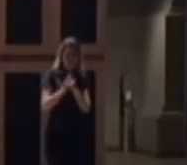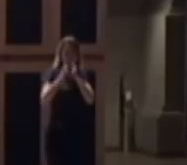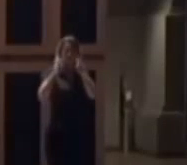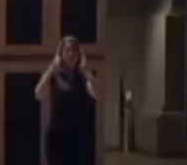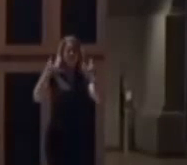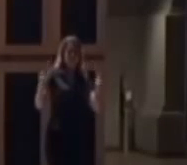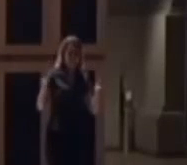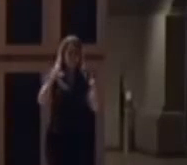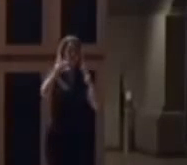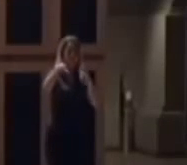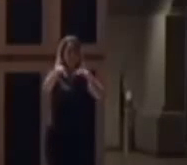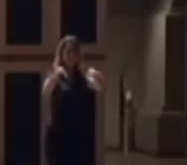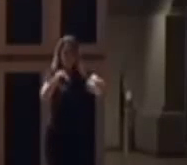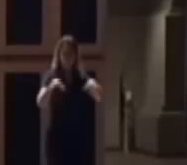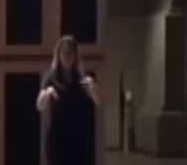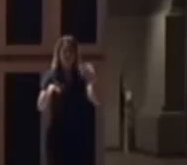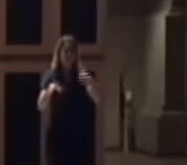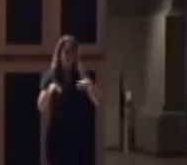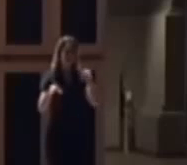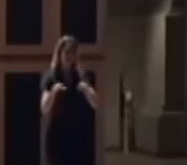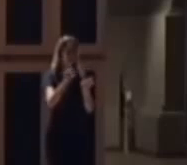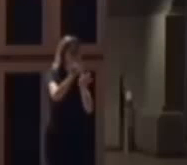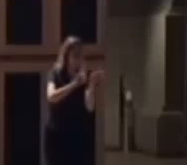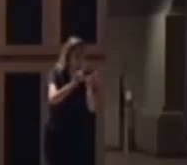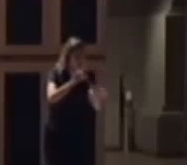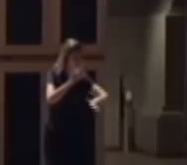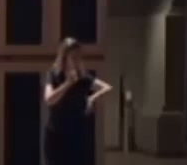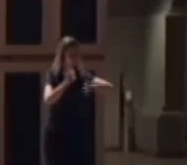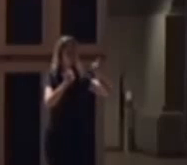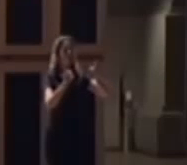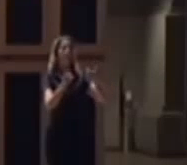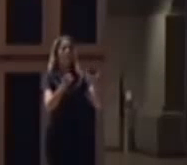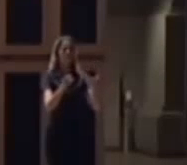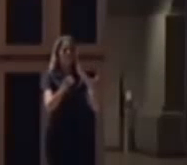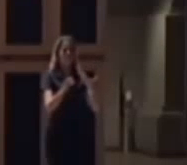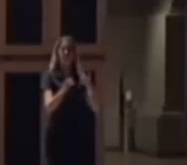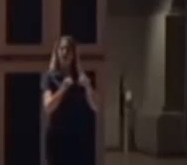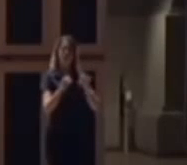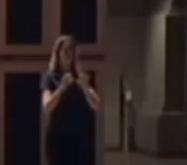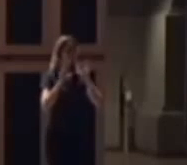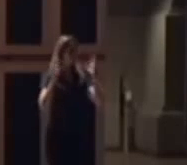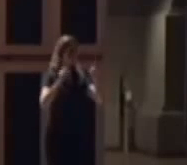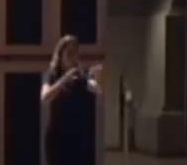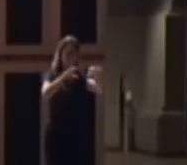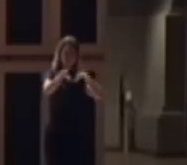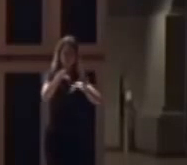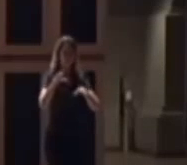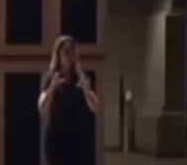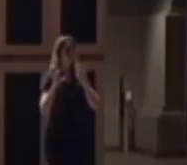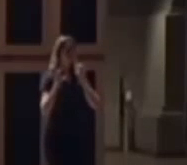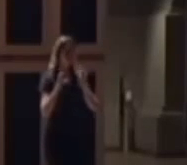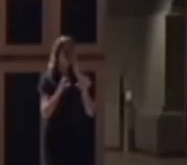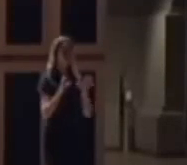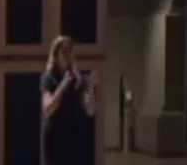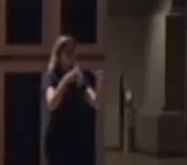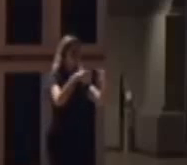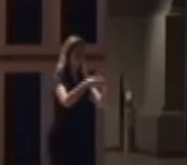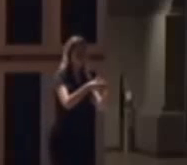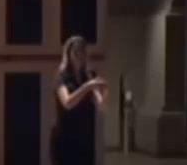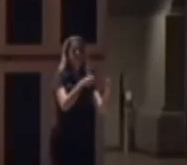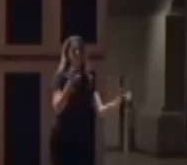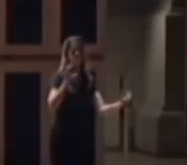setor para que a gente tenha um amadurecimento dessa participação social. E aí eu digo em todos os âmbitos, não só das entidades que fazem as